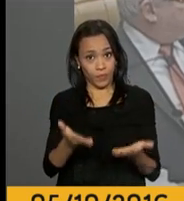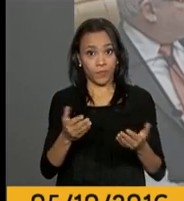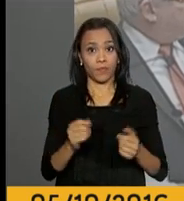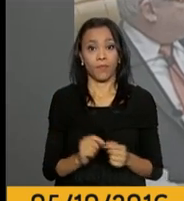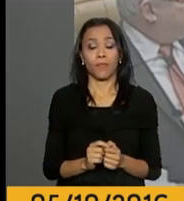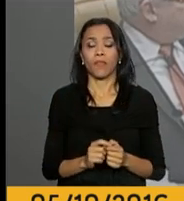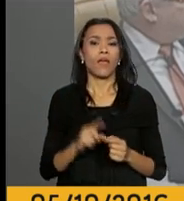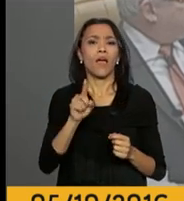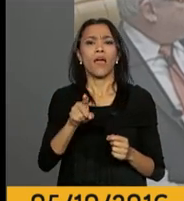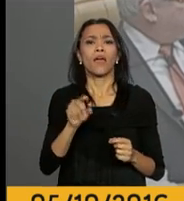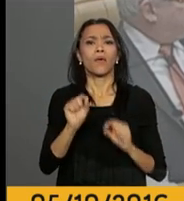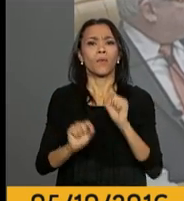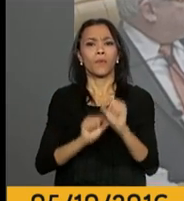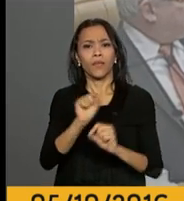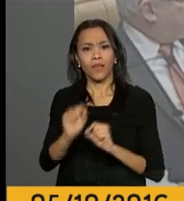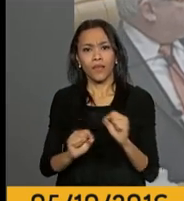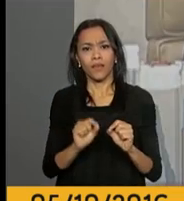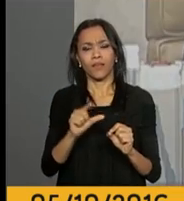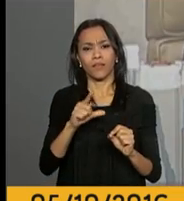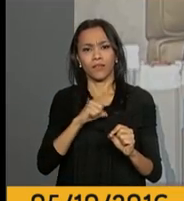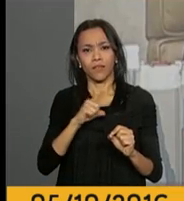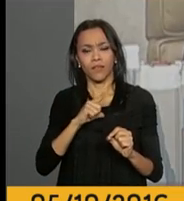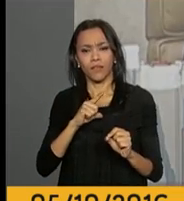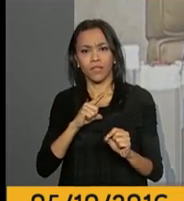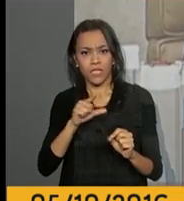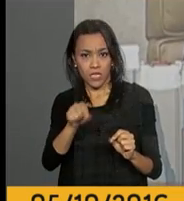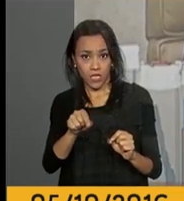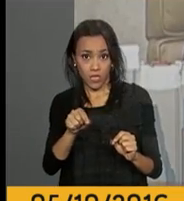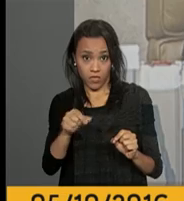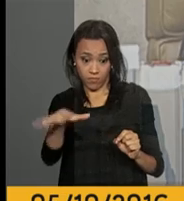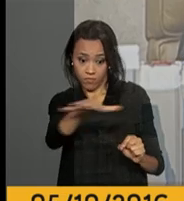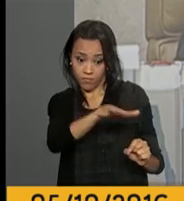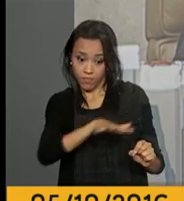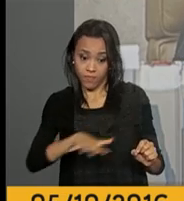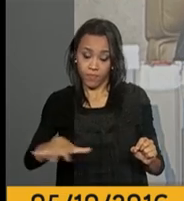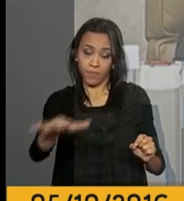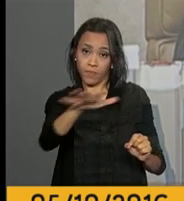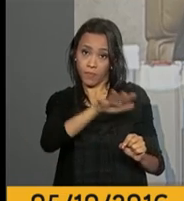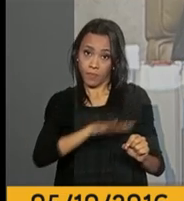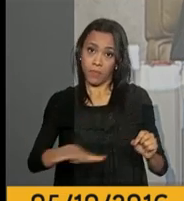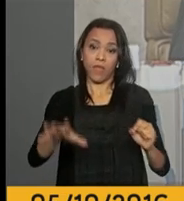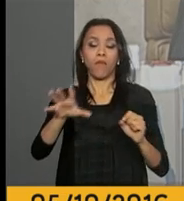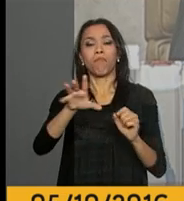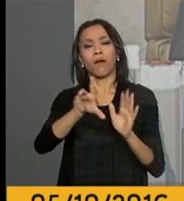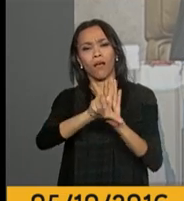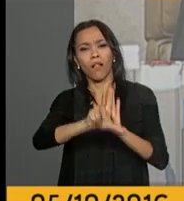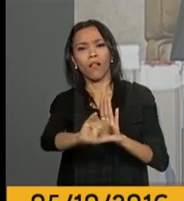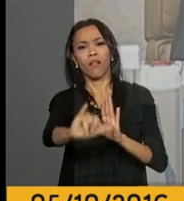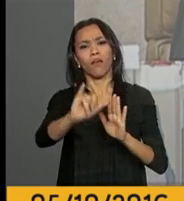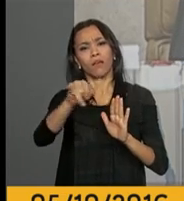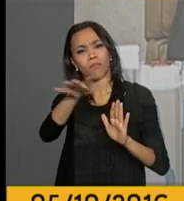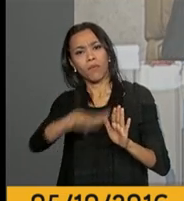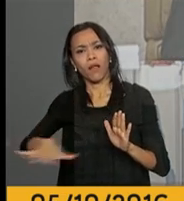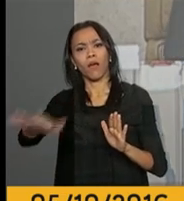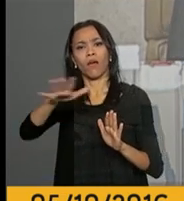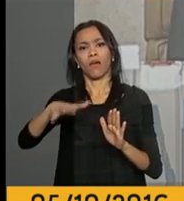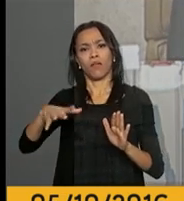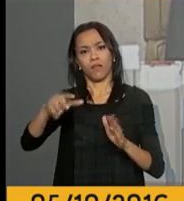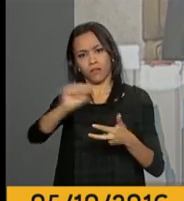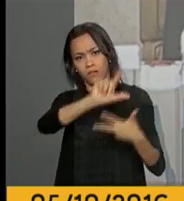ela abriga que pouco espaço Fica para a legislação e para a jurisdição pelo menos isso se